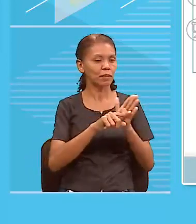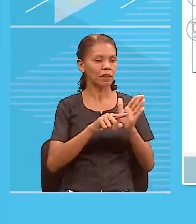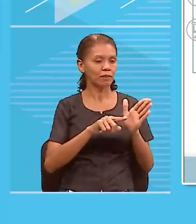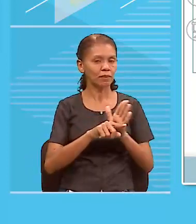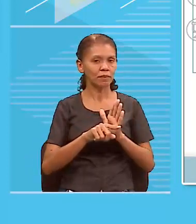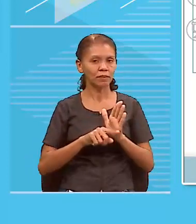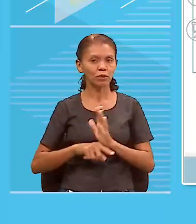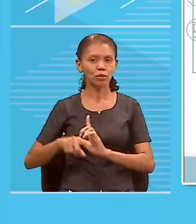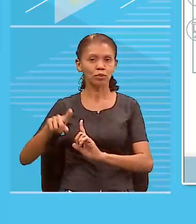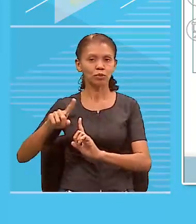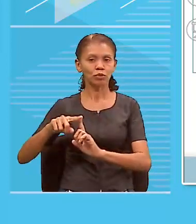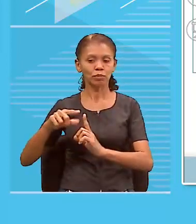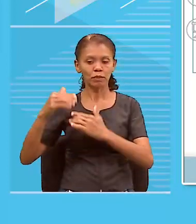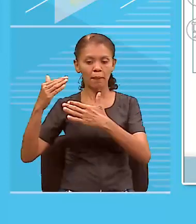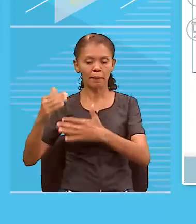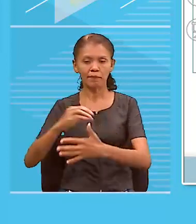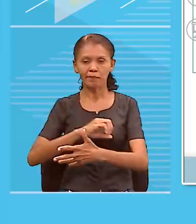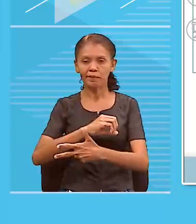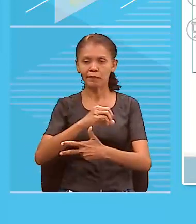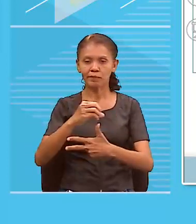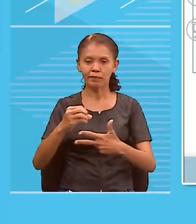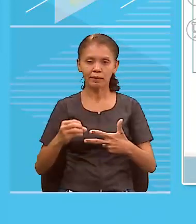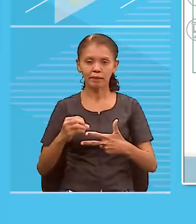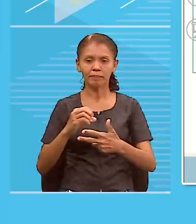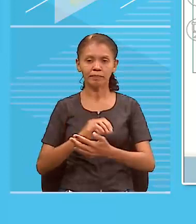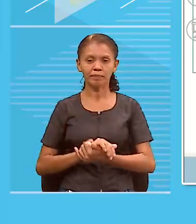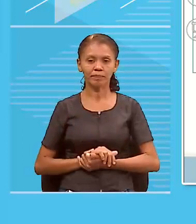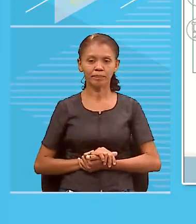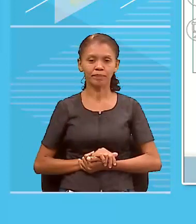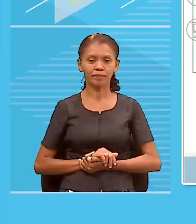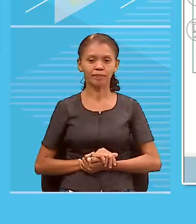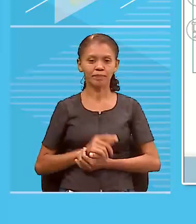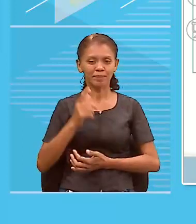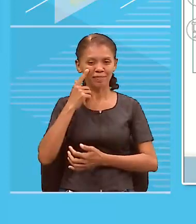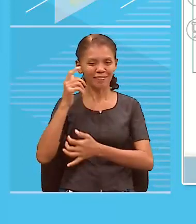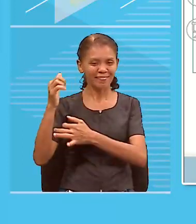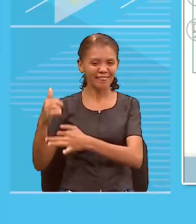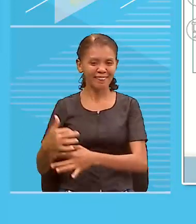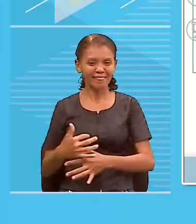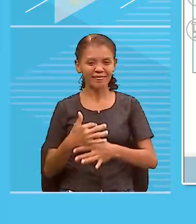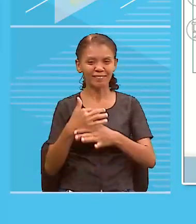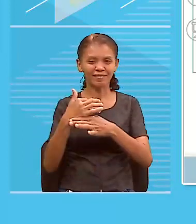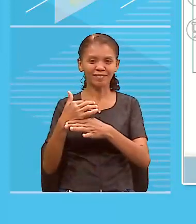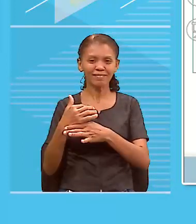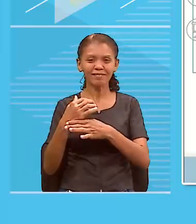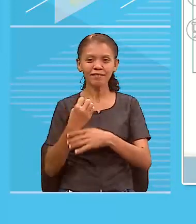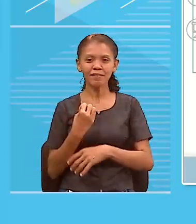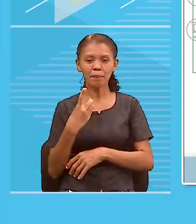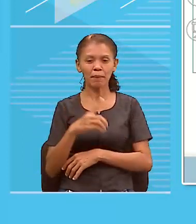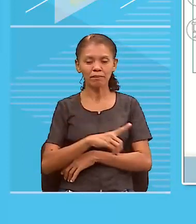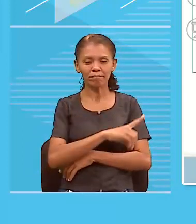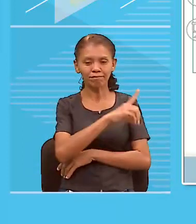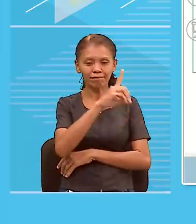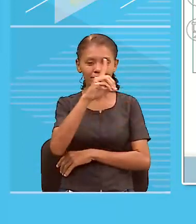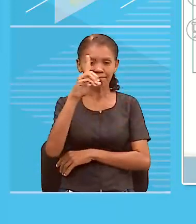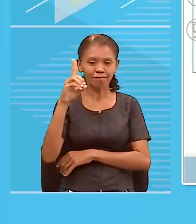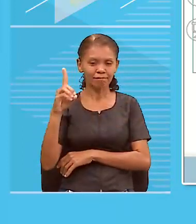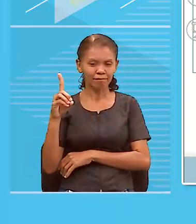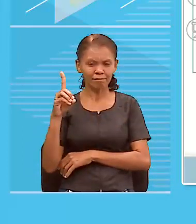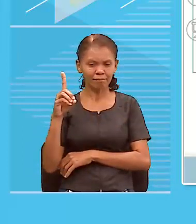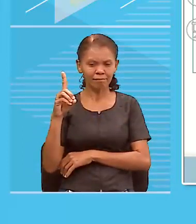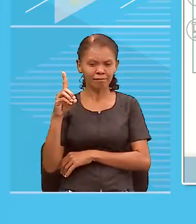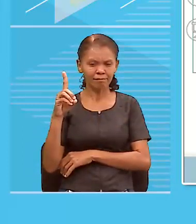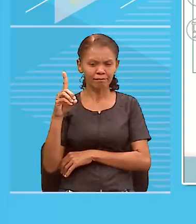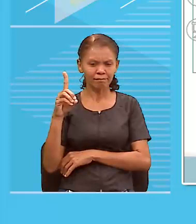muito bom dia é E aí no nosso chat depois de Eliseu Martins colocou Bom dia eu não identifiquei